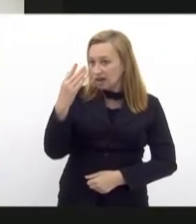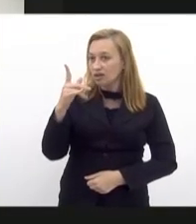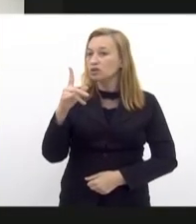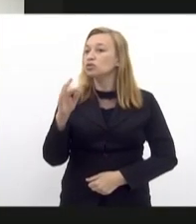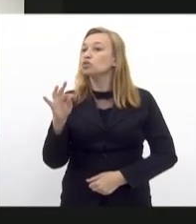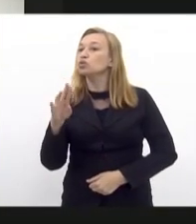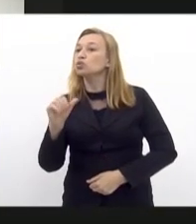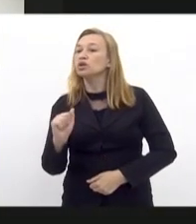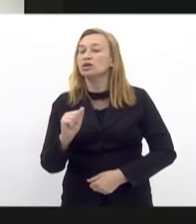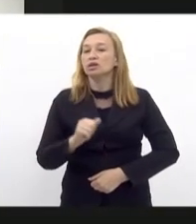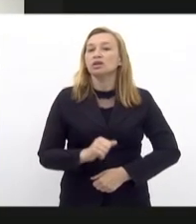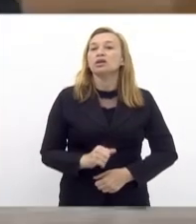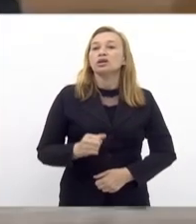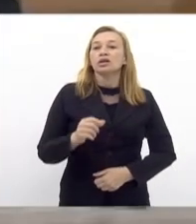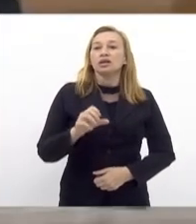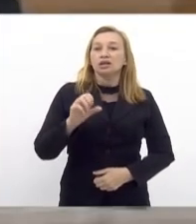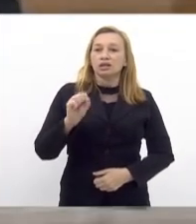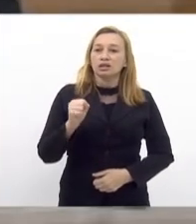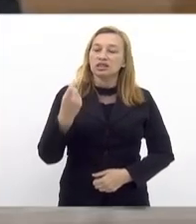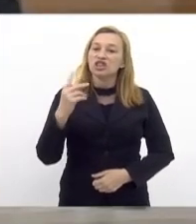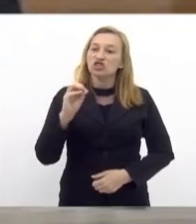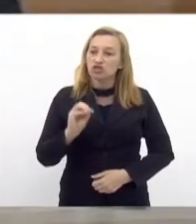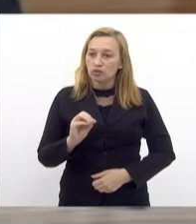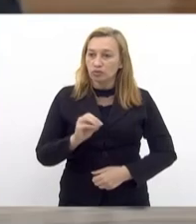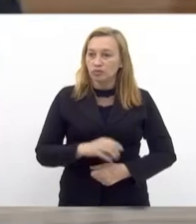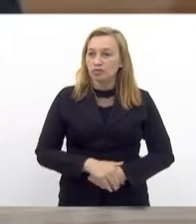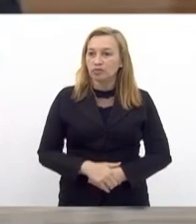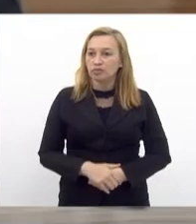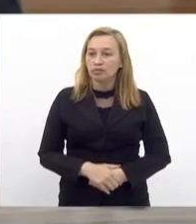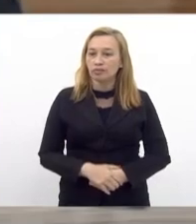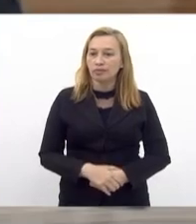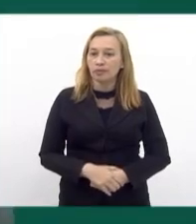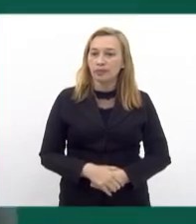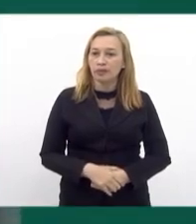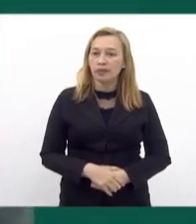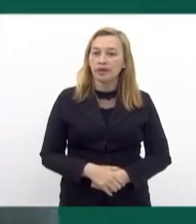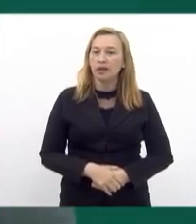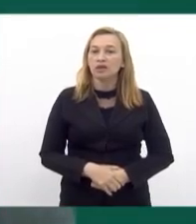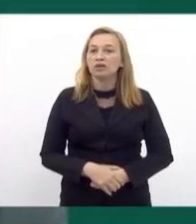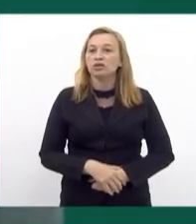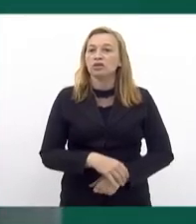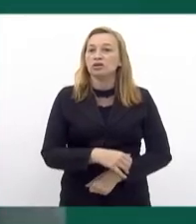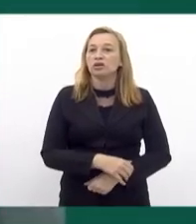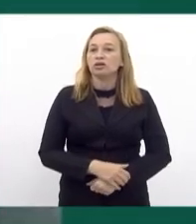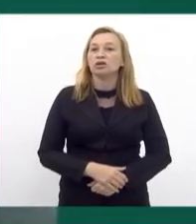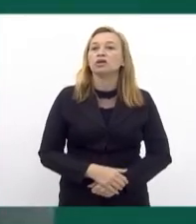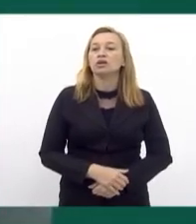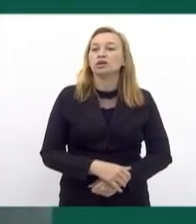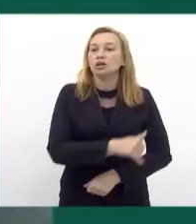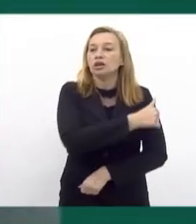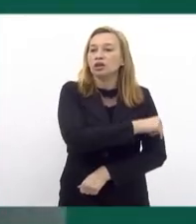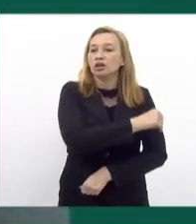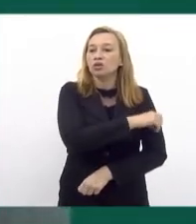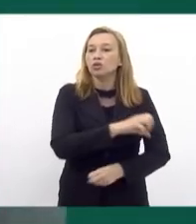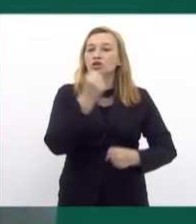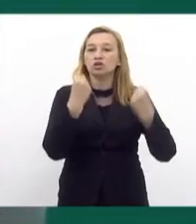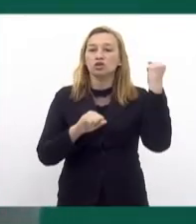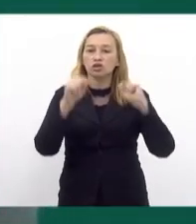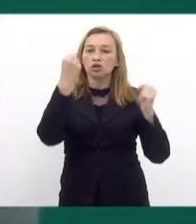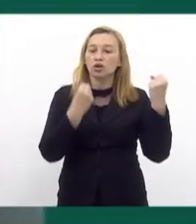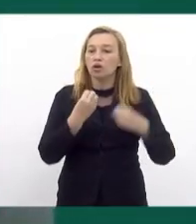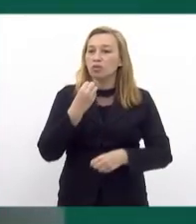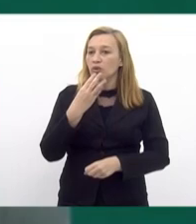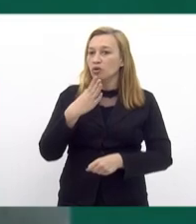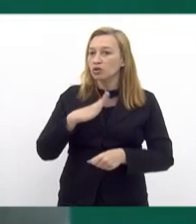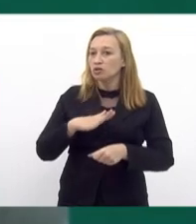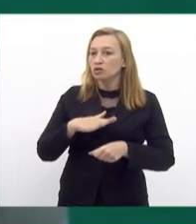Com a palavra, o Sérgio Duarte, da Rio Indústria. Boa noite, presidente e